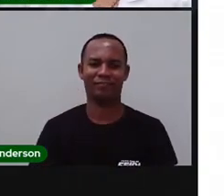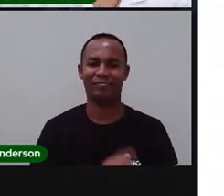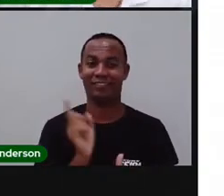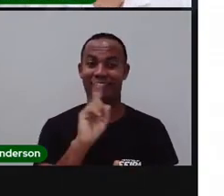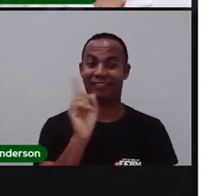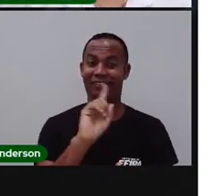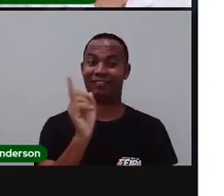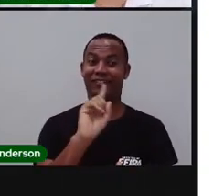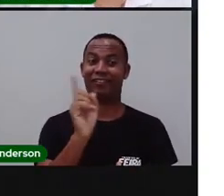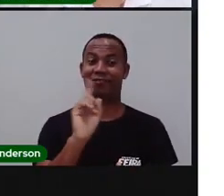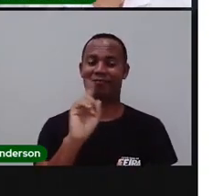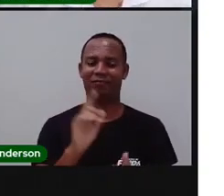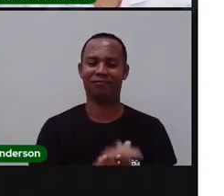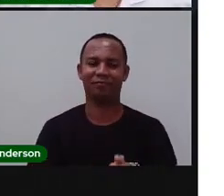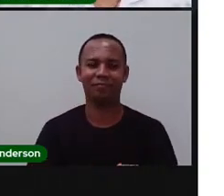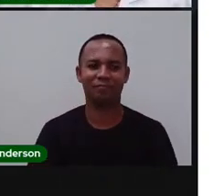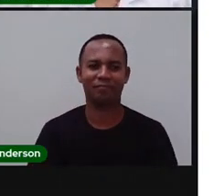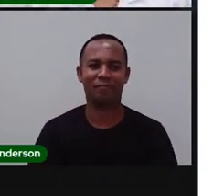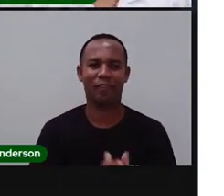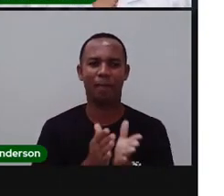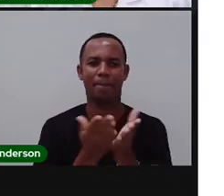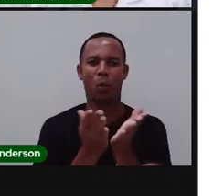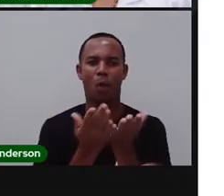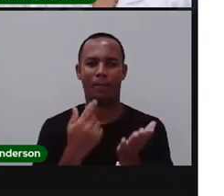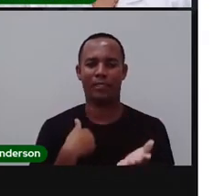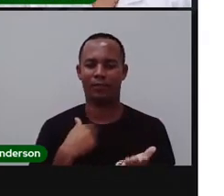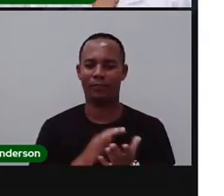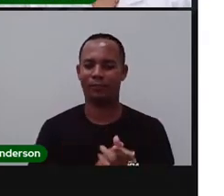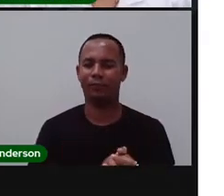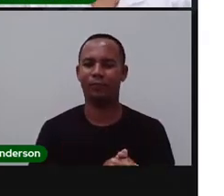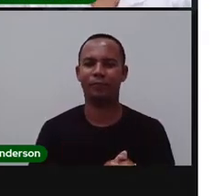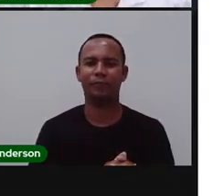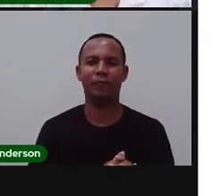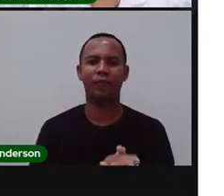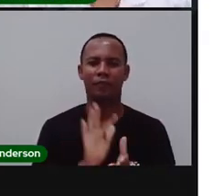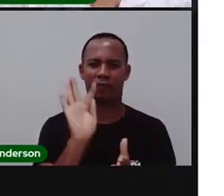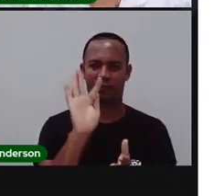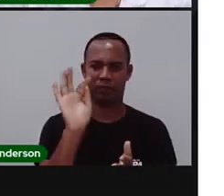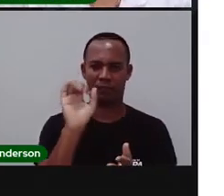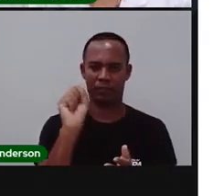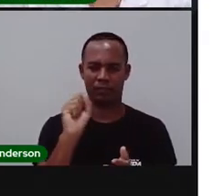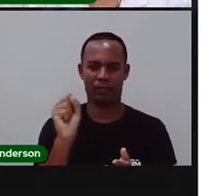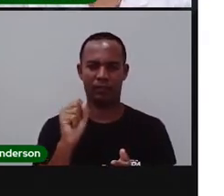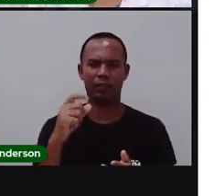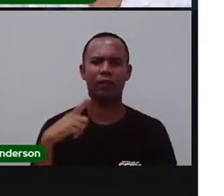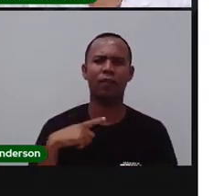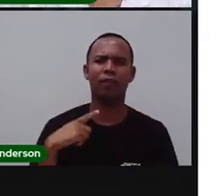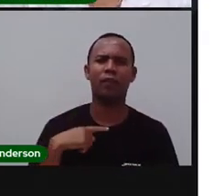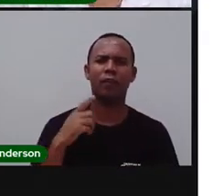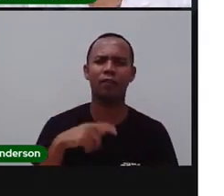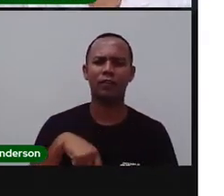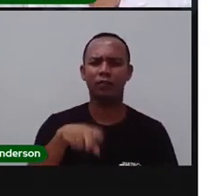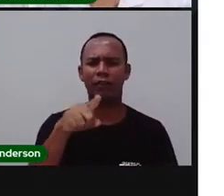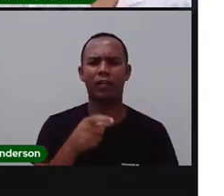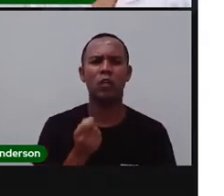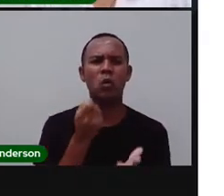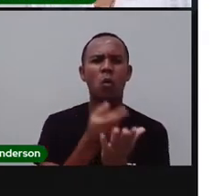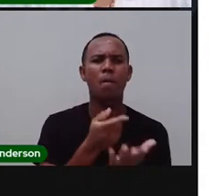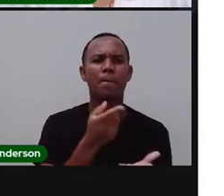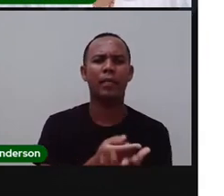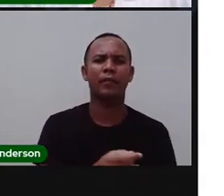Anderson tem. Vamos lá. Hoje, vamos à Feira Livre. Você tem a quantia de 50 reais, dinheiro pra